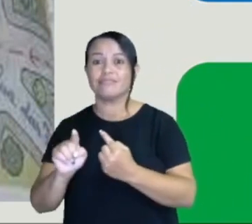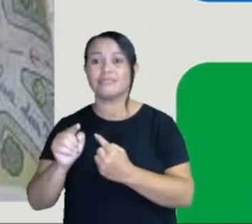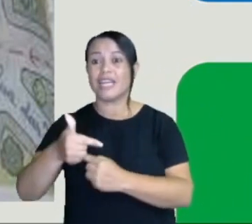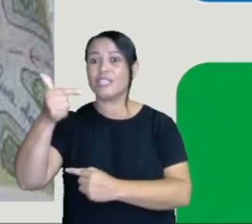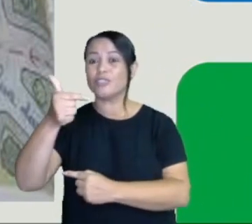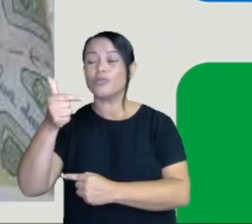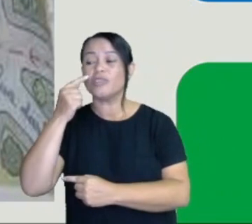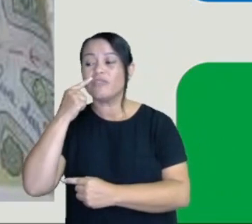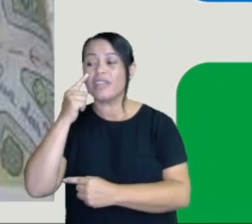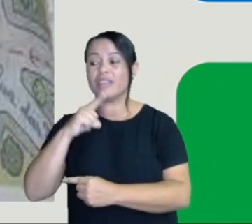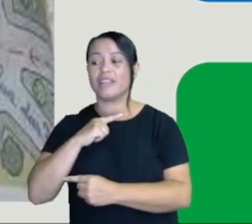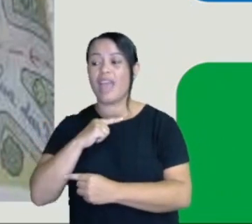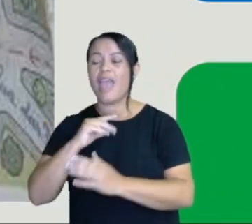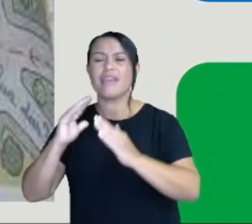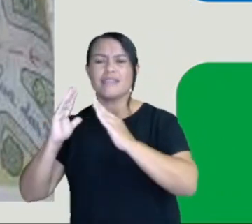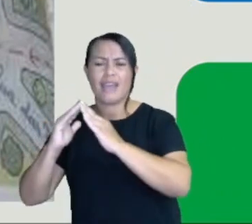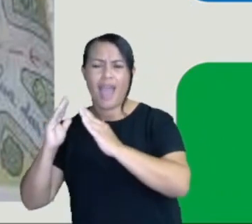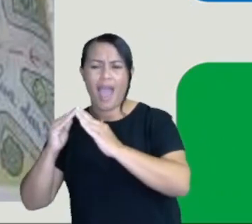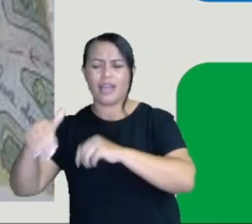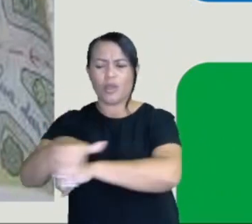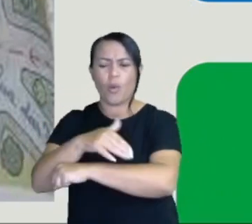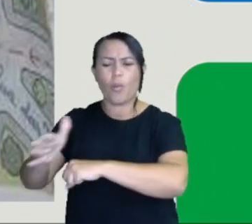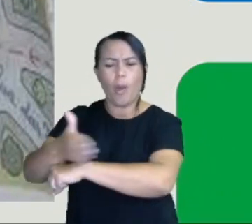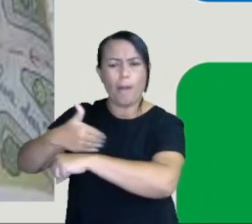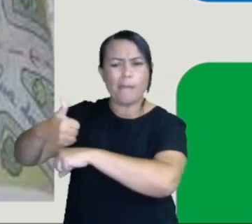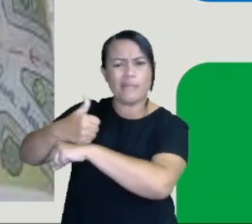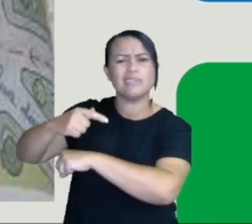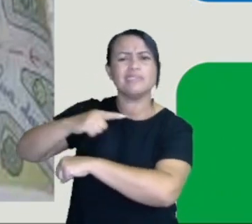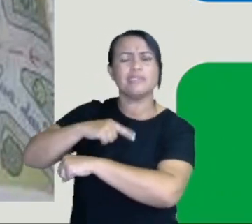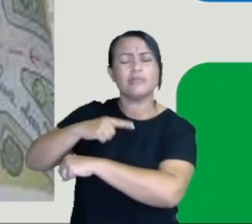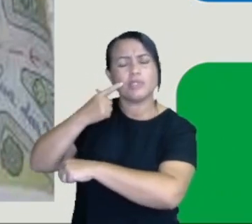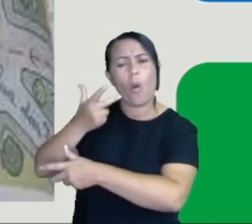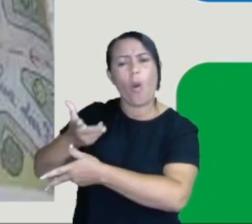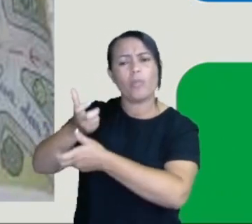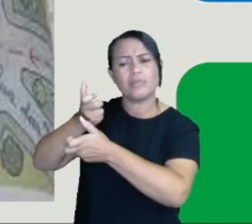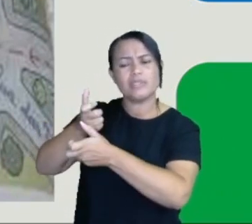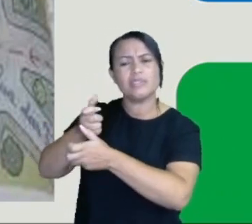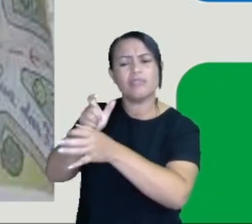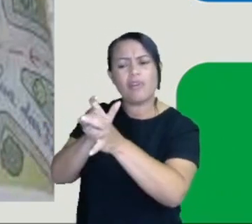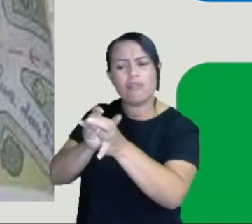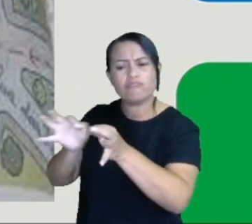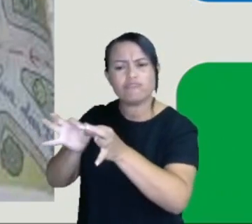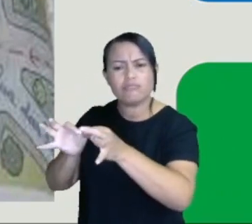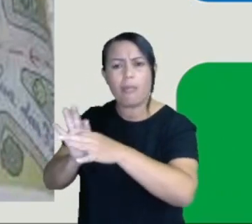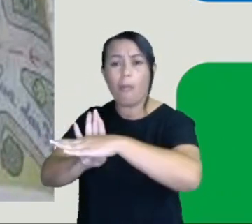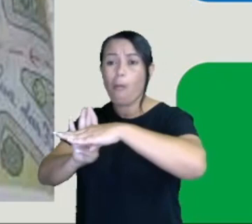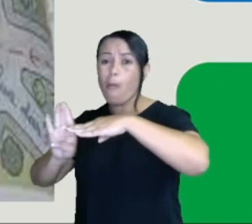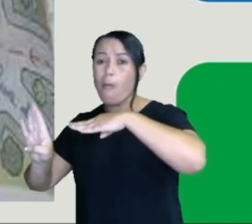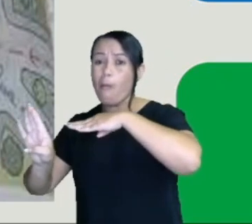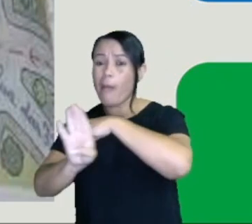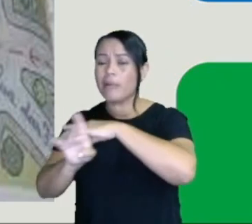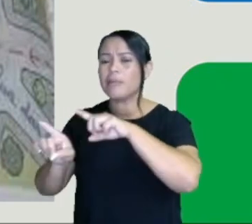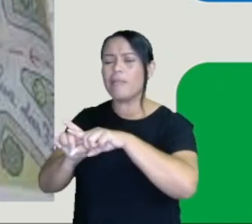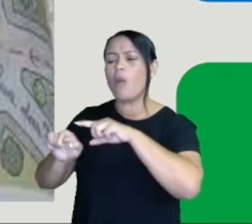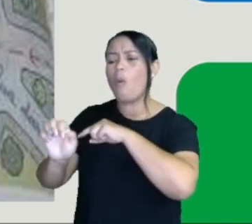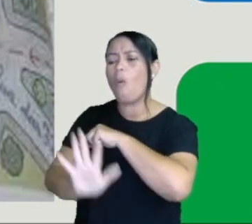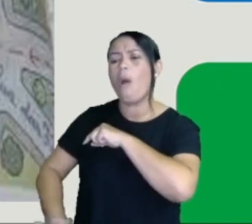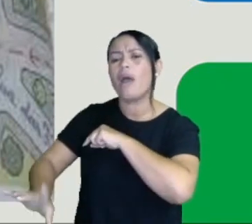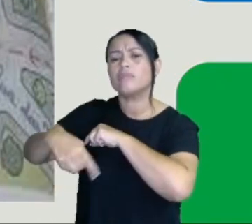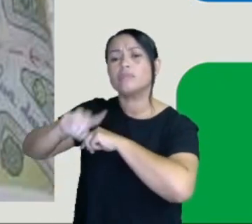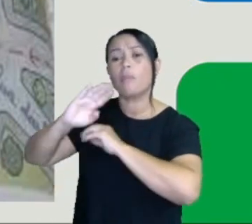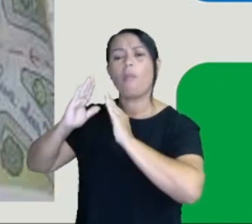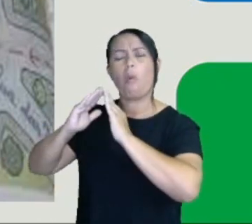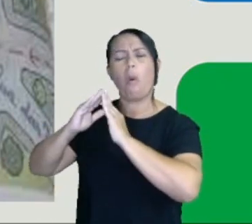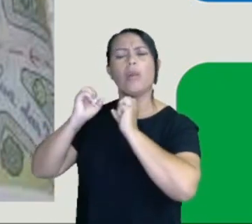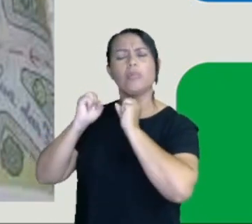ó, são ruas, casas, praças. Então, se você for delimitar o bairro ou a área que você mora, é possível